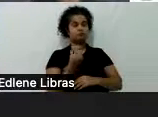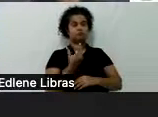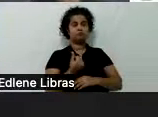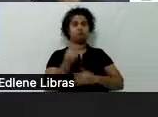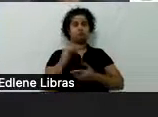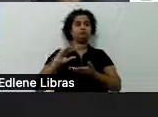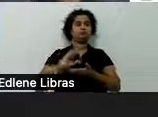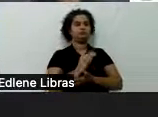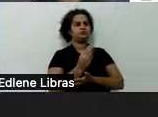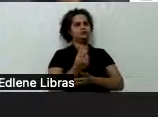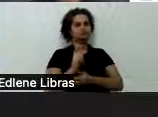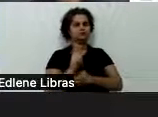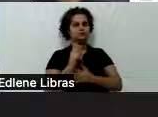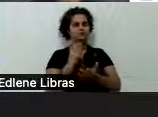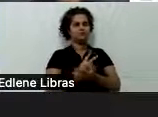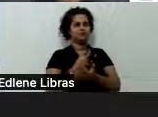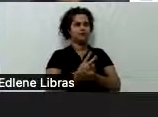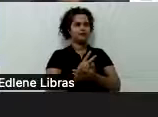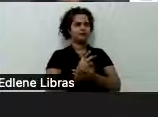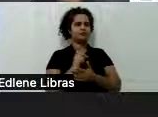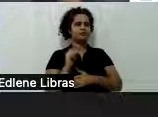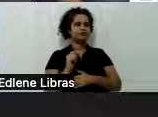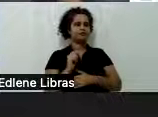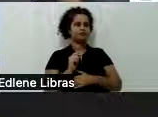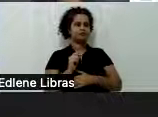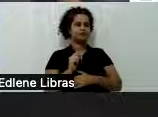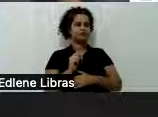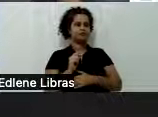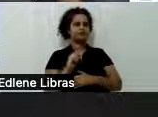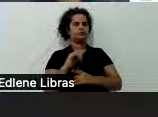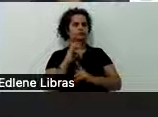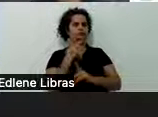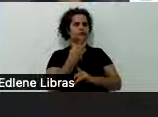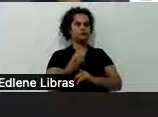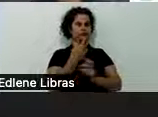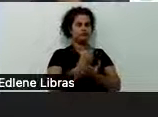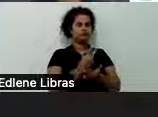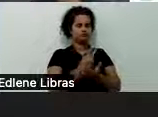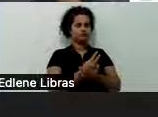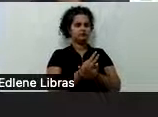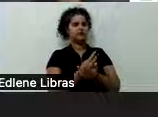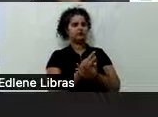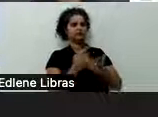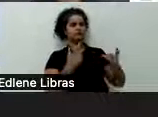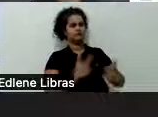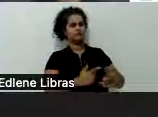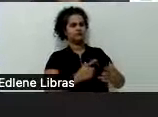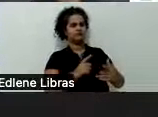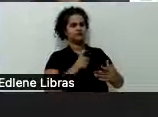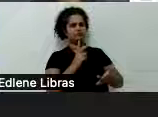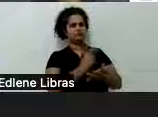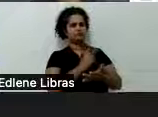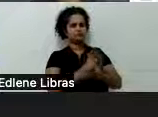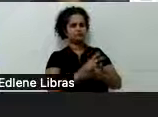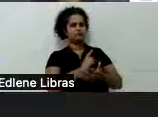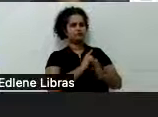E sempre um mural de arte, porque quando a gente fala de lotes vazios, sempre tem uma empena voltada para ele, né?